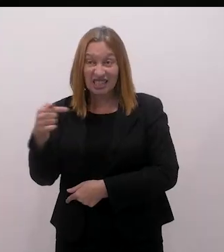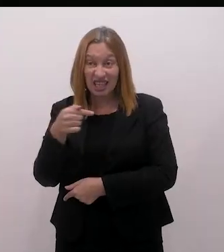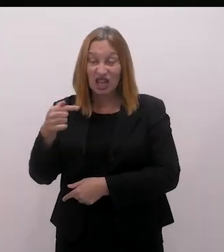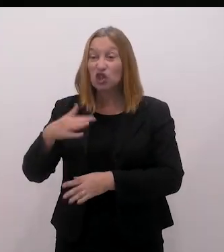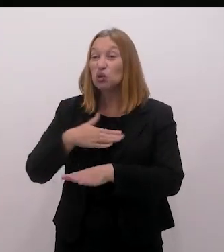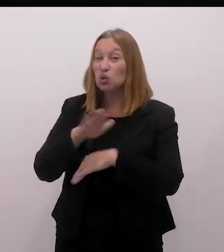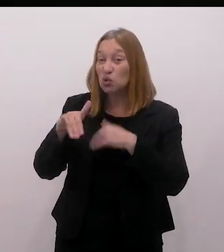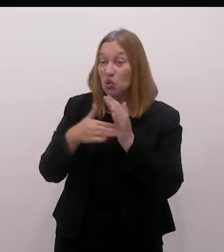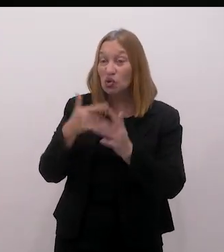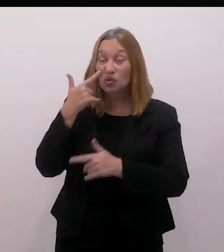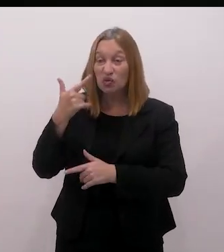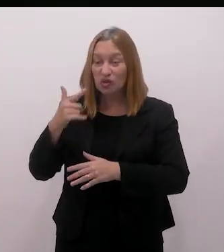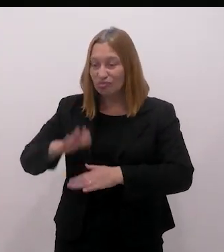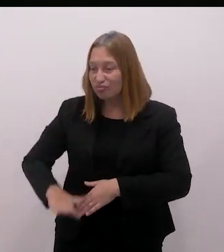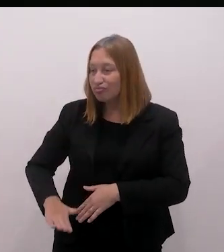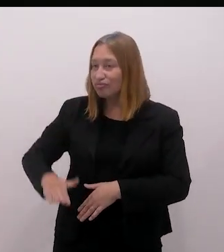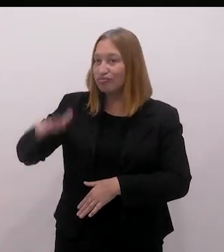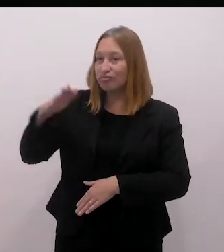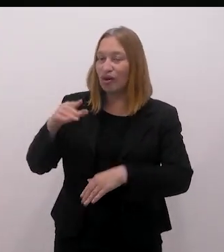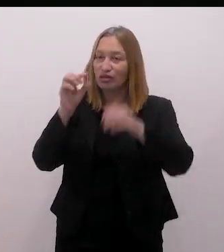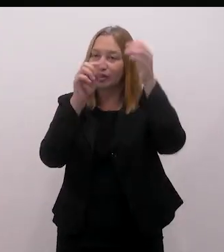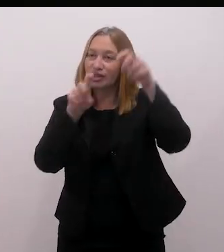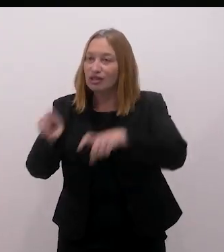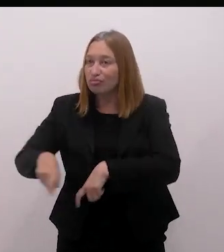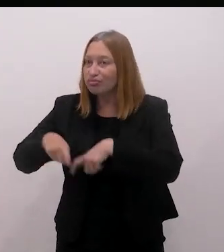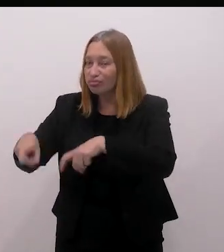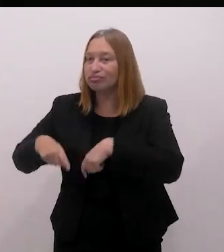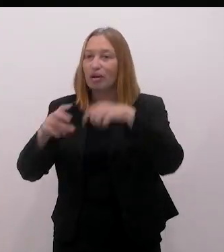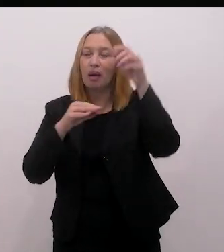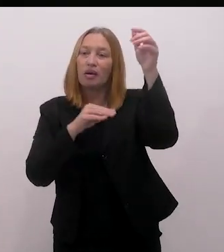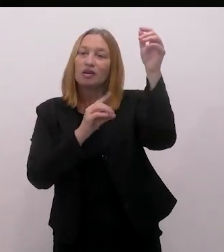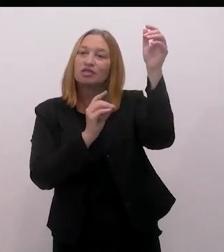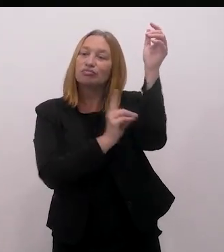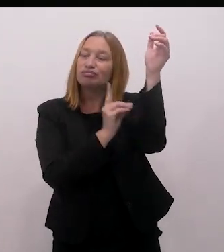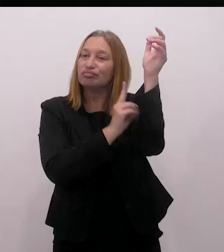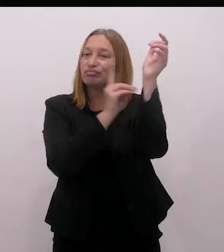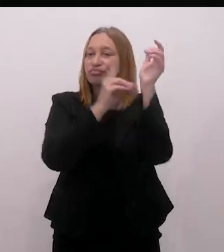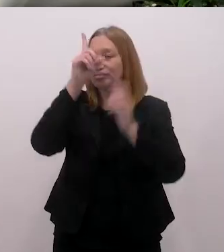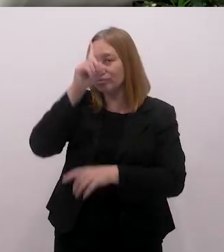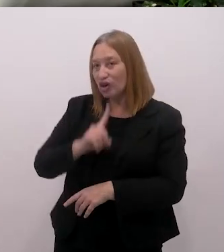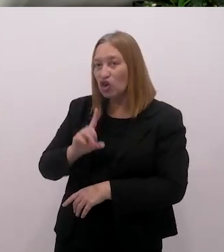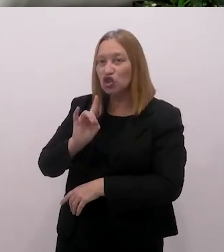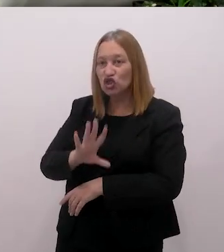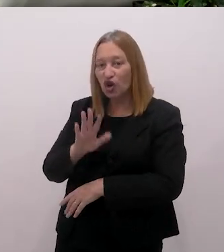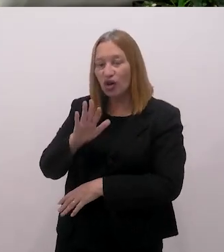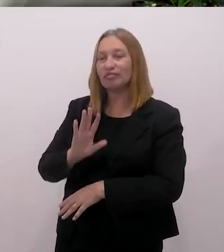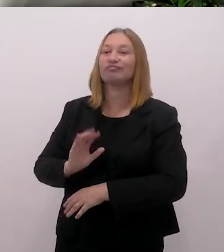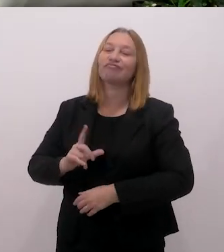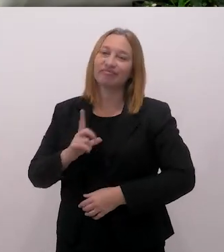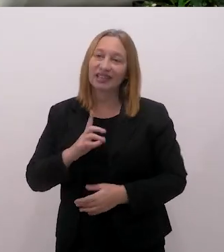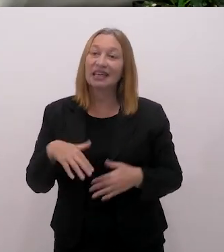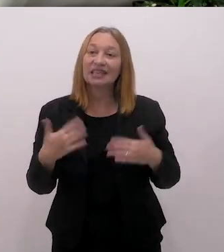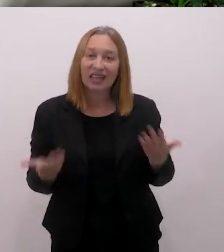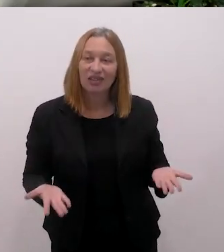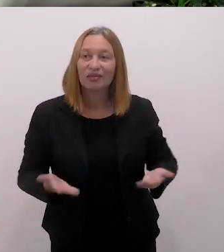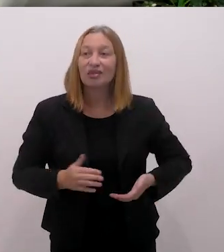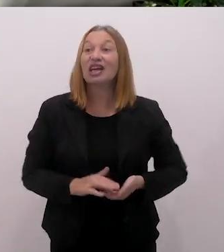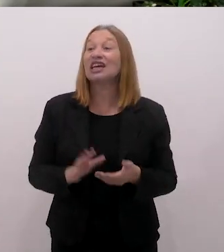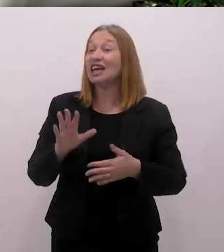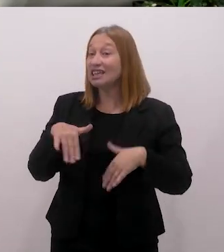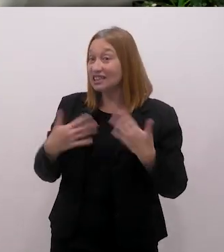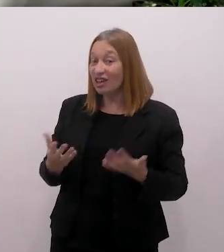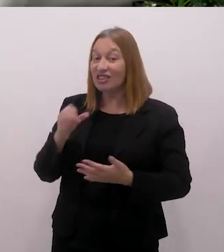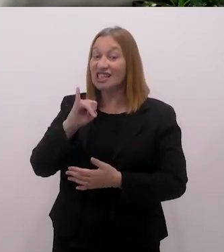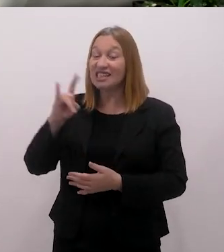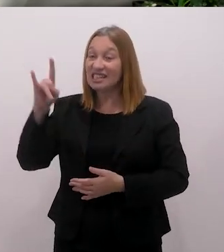aí, todos cresceram vendo O Sítio do Pica-Pau Amarelo. Não havia programa para criança. Isso. Então só havia o sítio. Então,